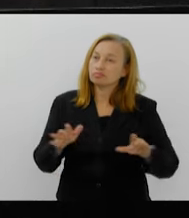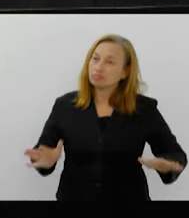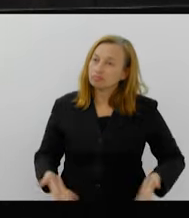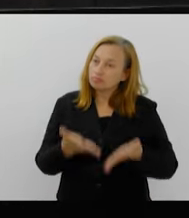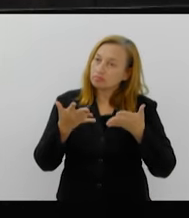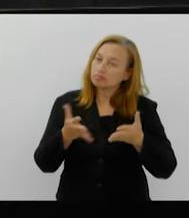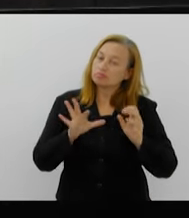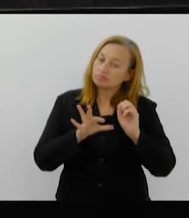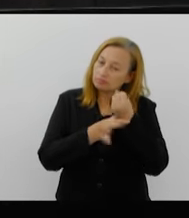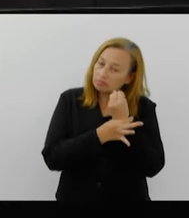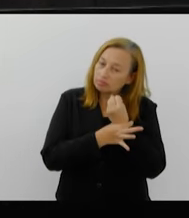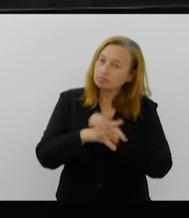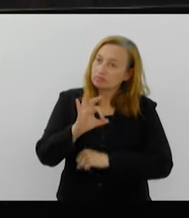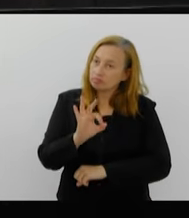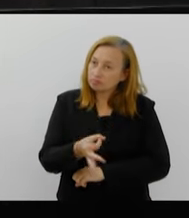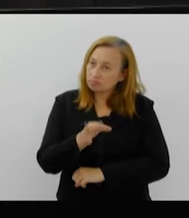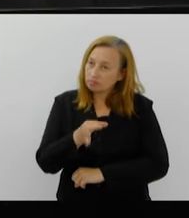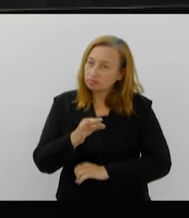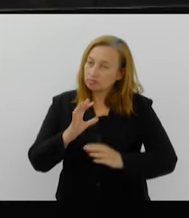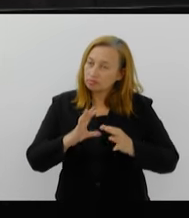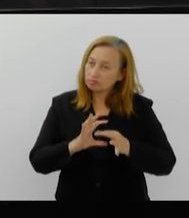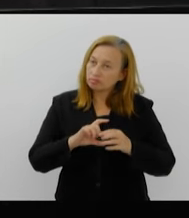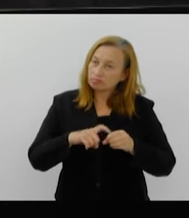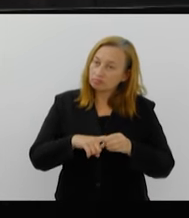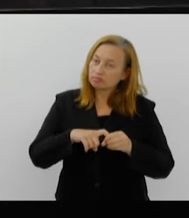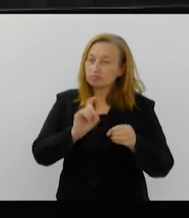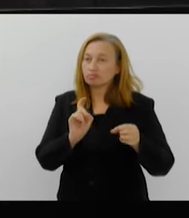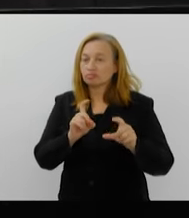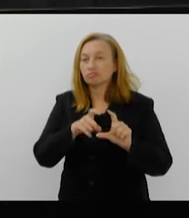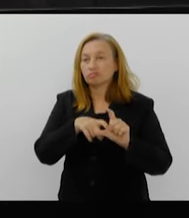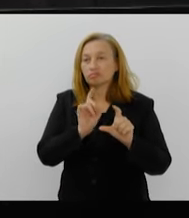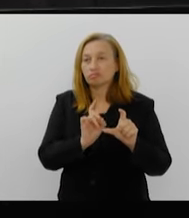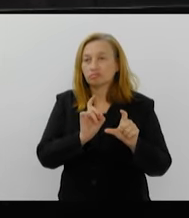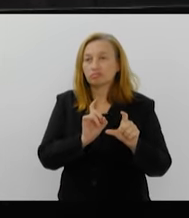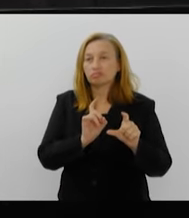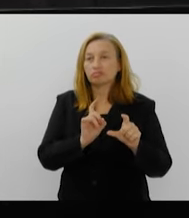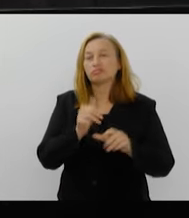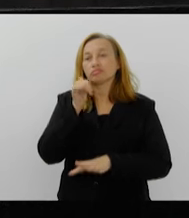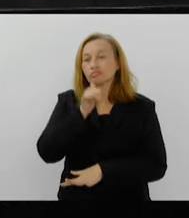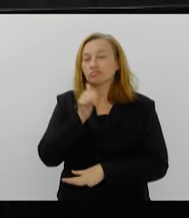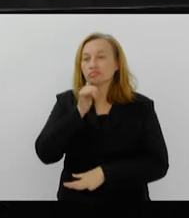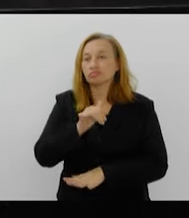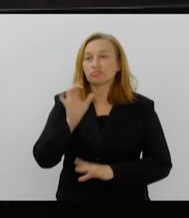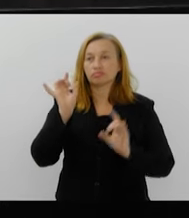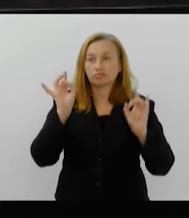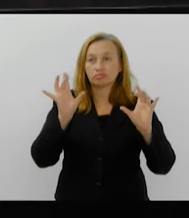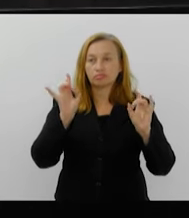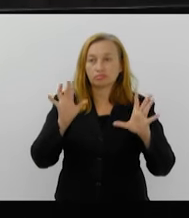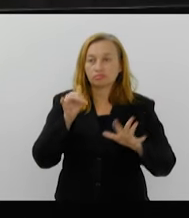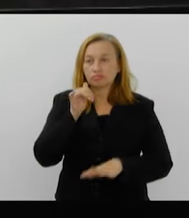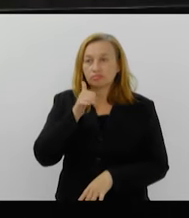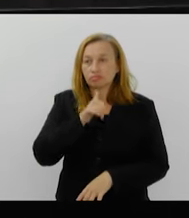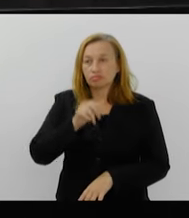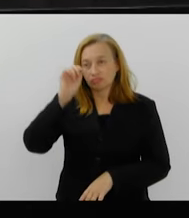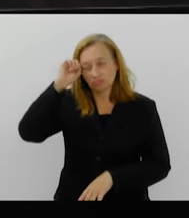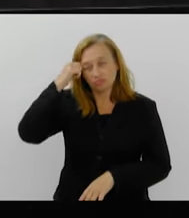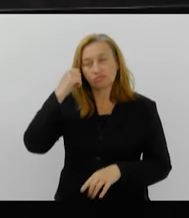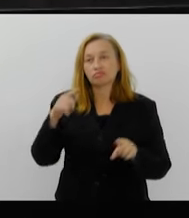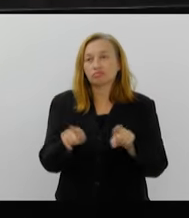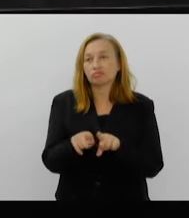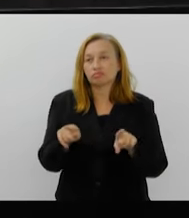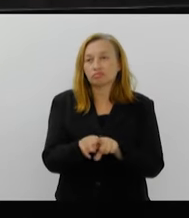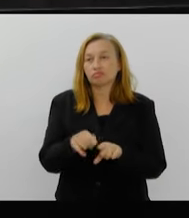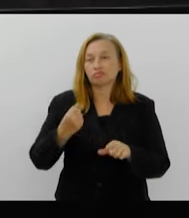e garantam, de fato, a independência das mulheres, especialmente das mulheres negras, que são também